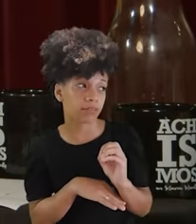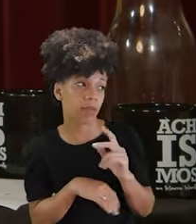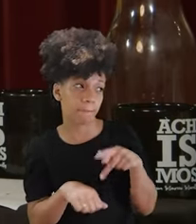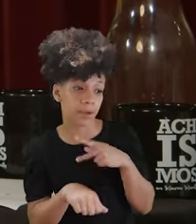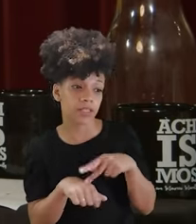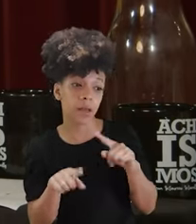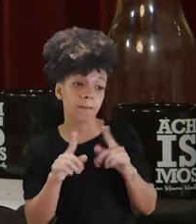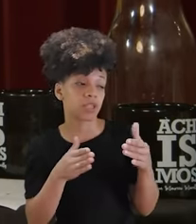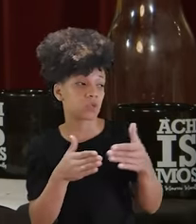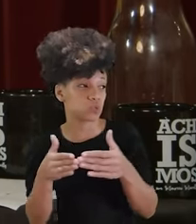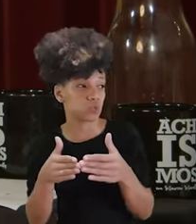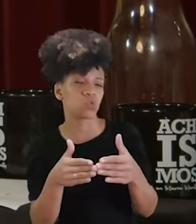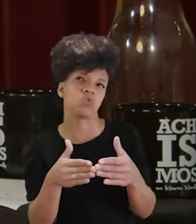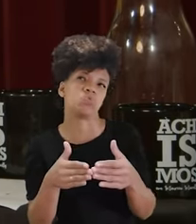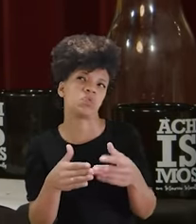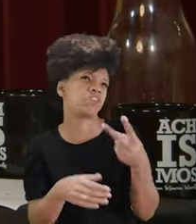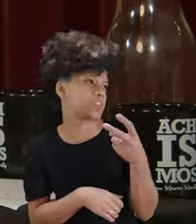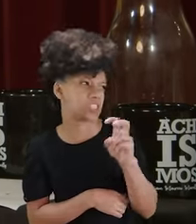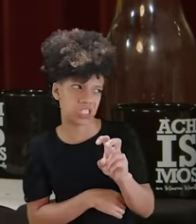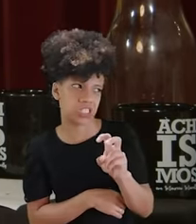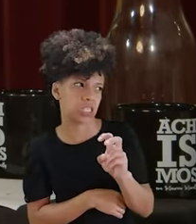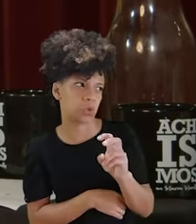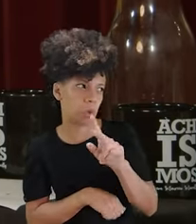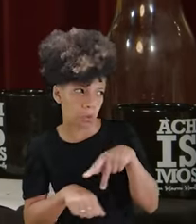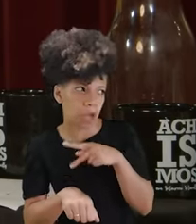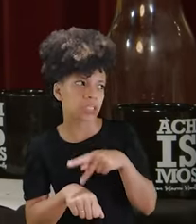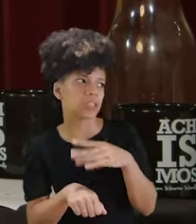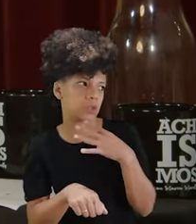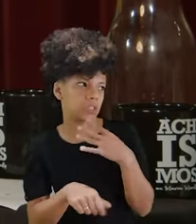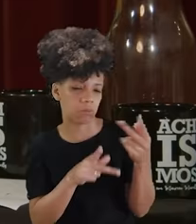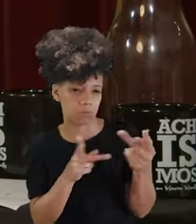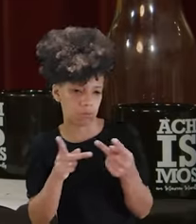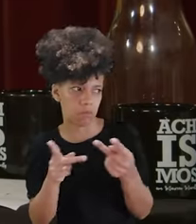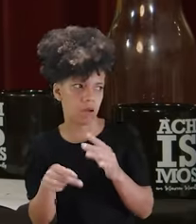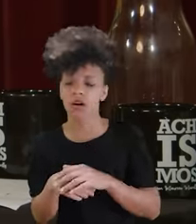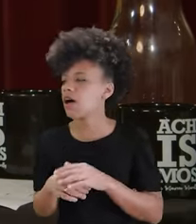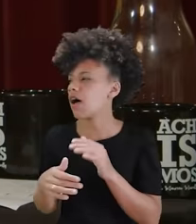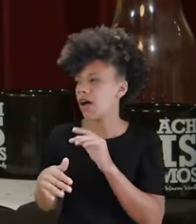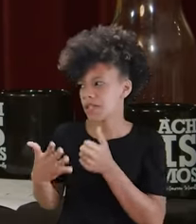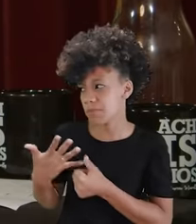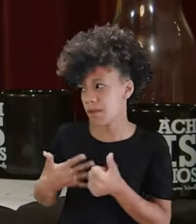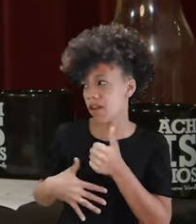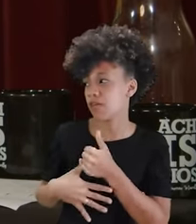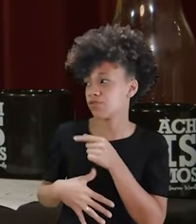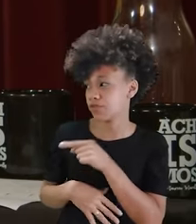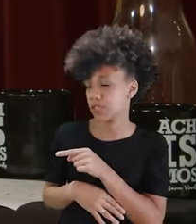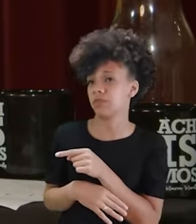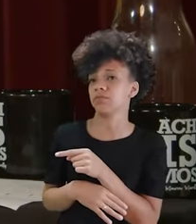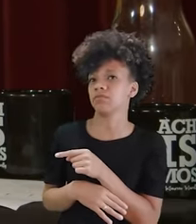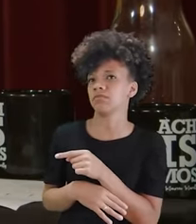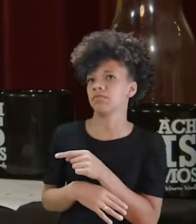agora vou falar desse privilégio que é você até a gente entendeu toda a parte técnica toda a parte